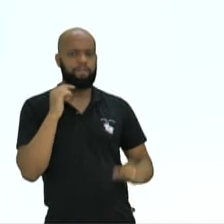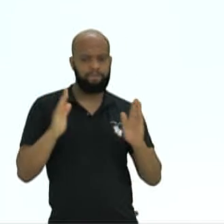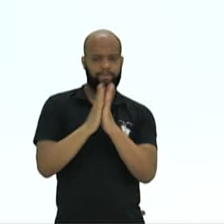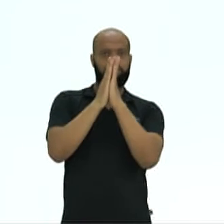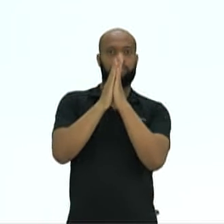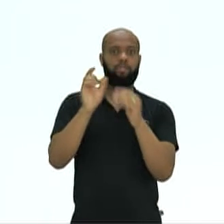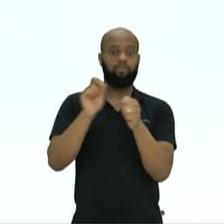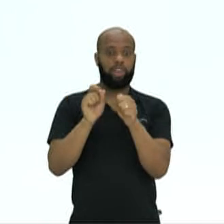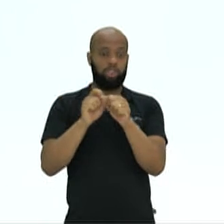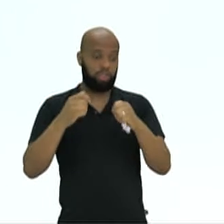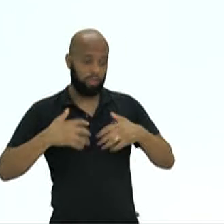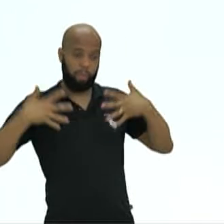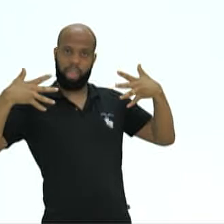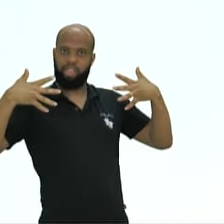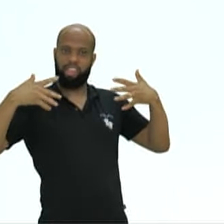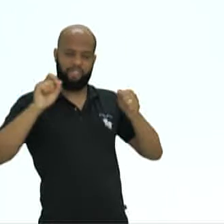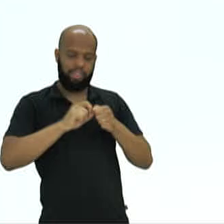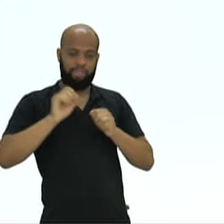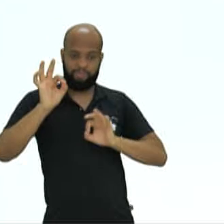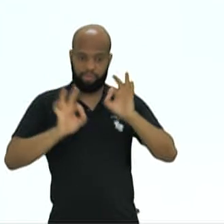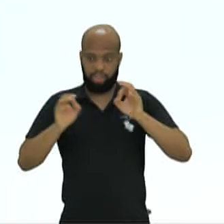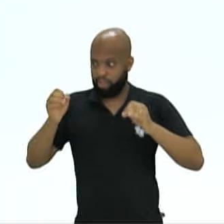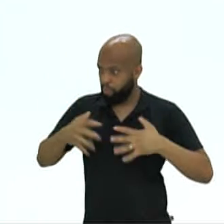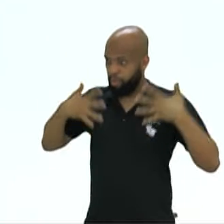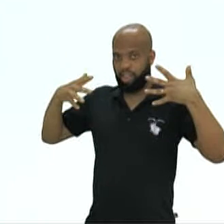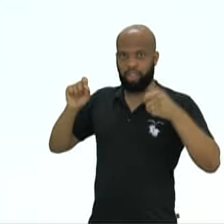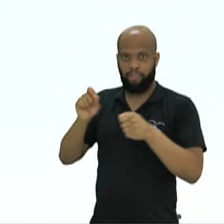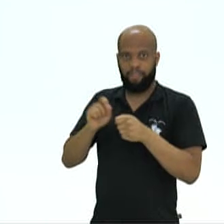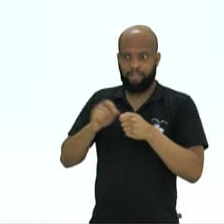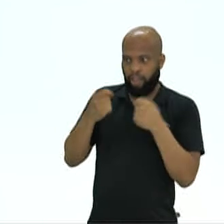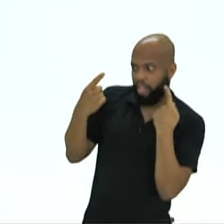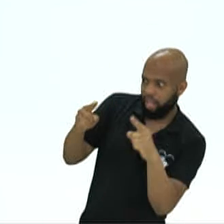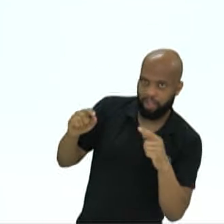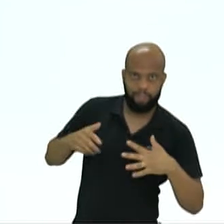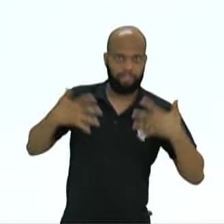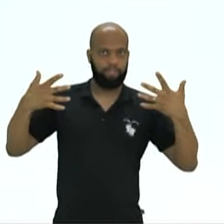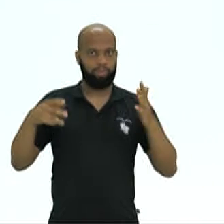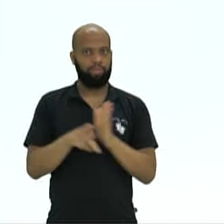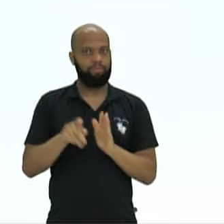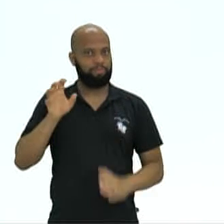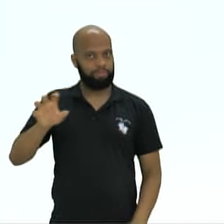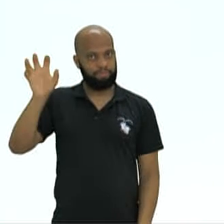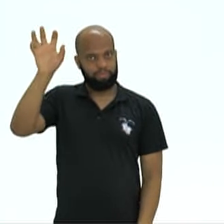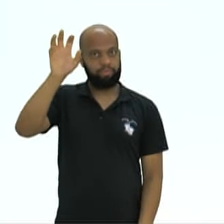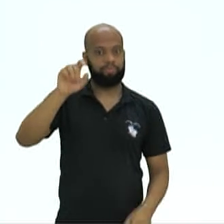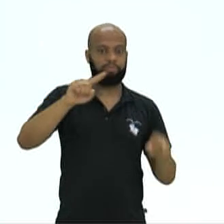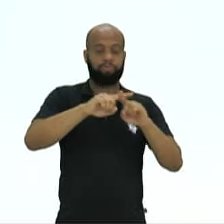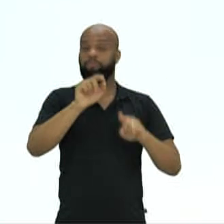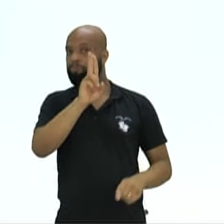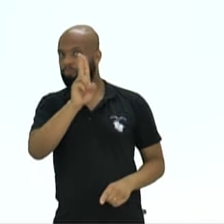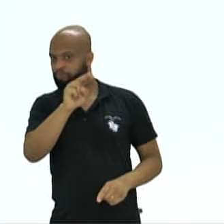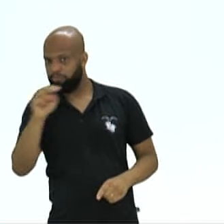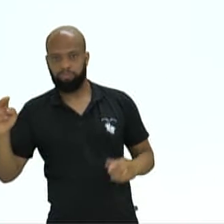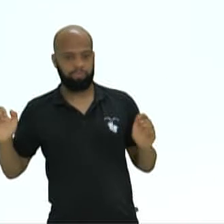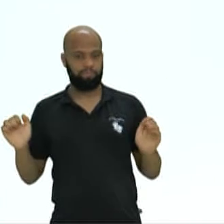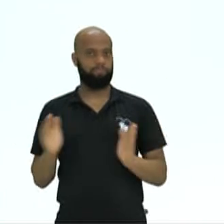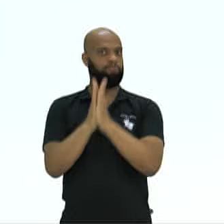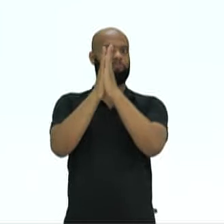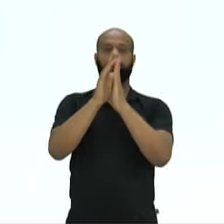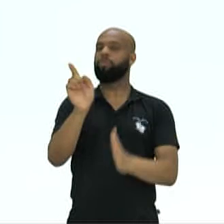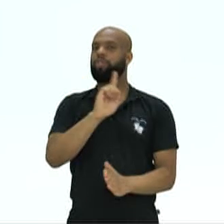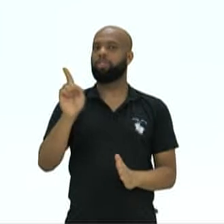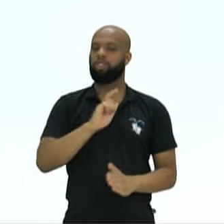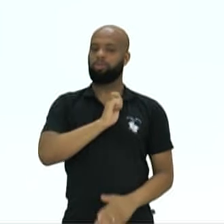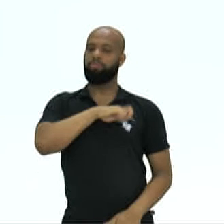Ataques surpresos, né? Surpresa, ataque surpresa, né, na região e nunca atacando todo efetivo, sempre fazendo